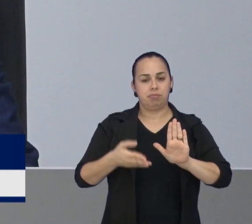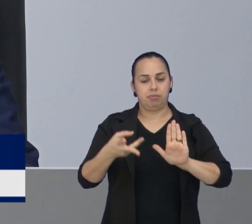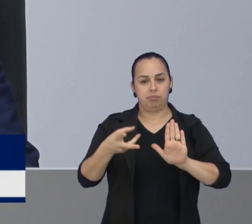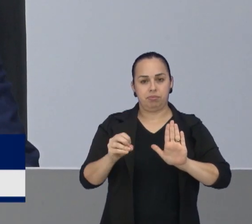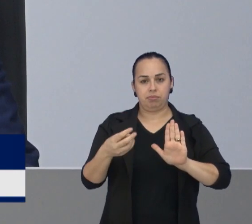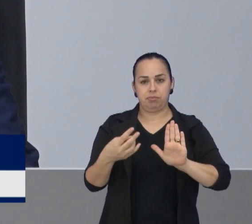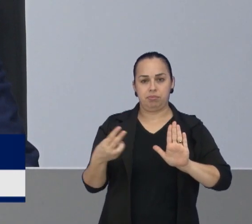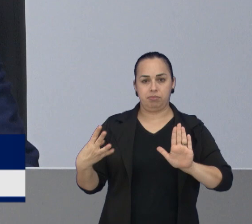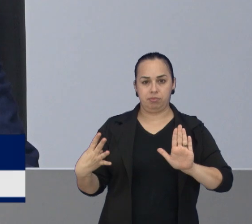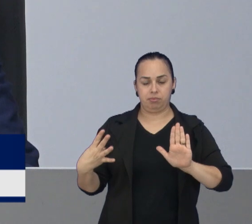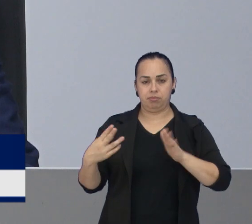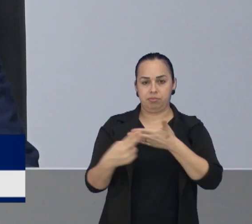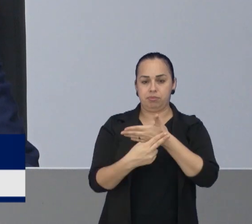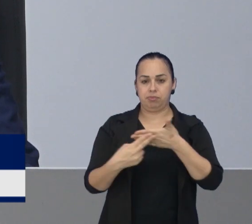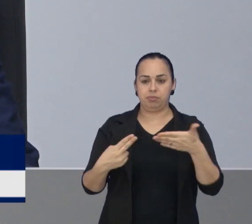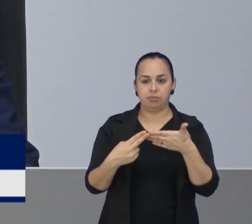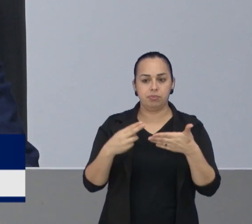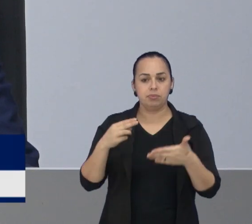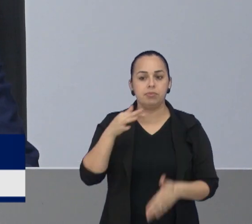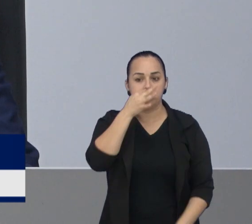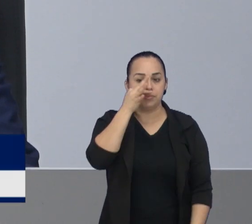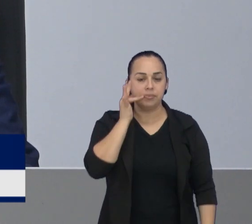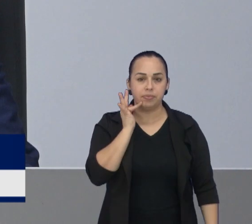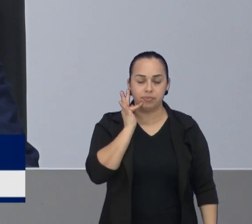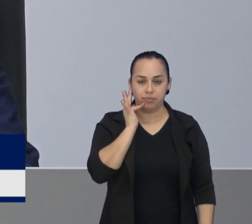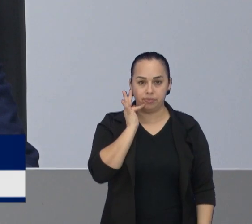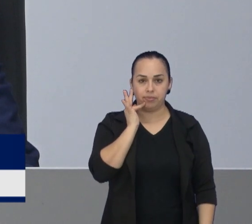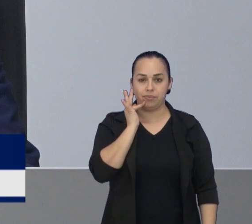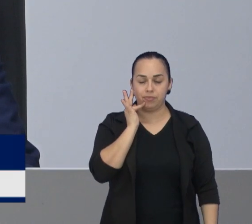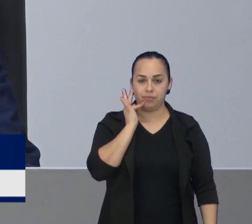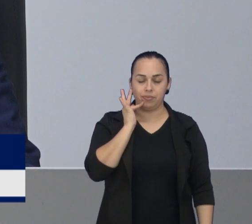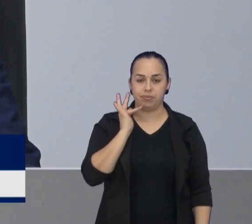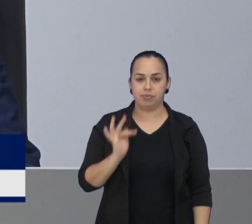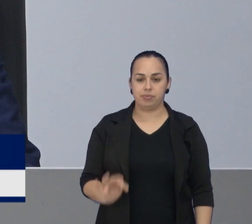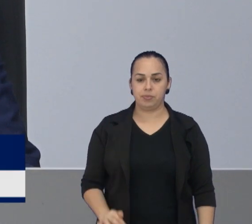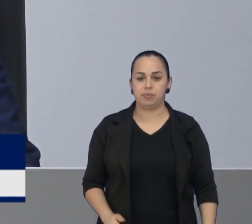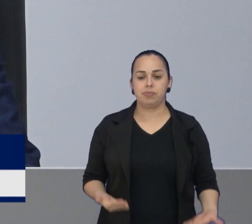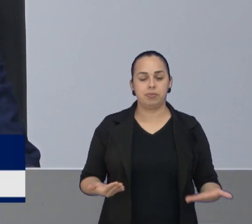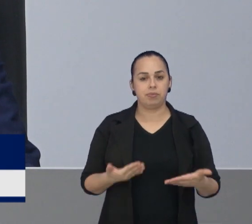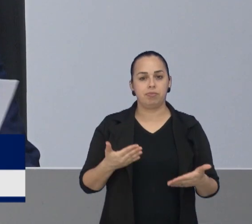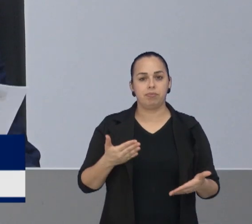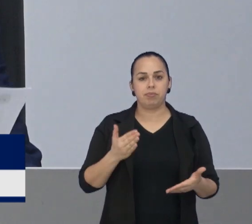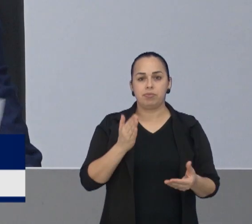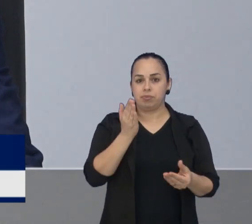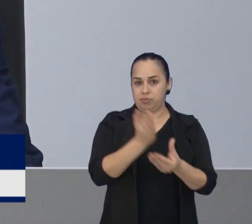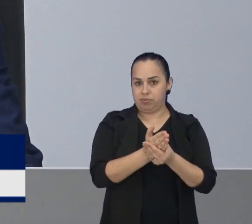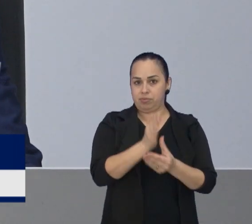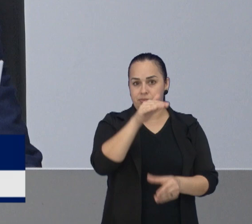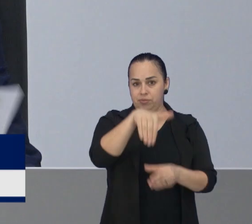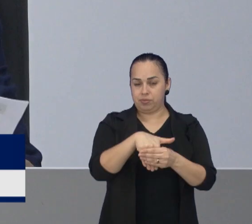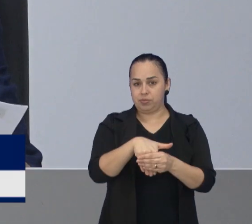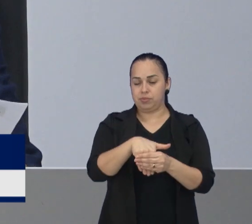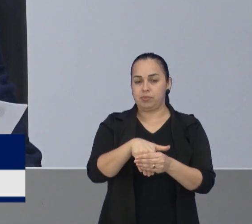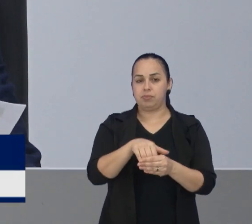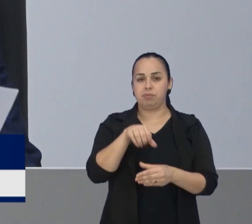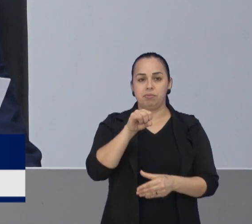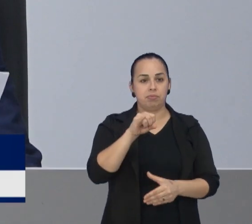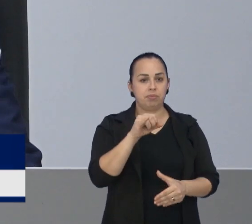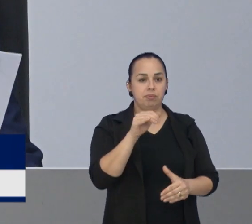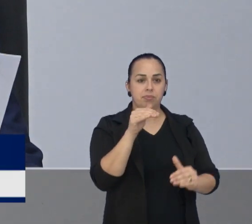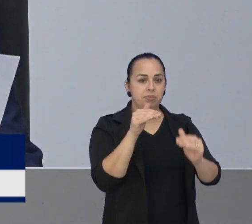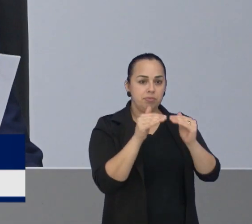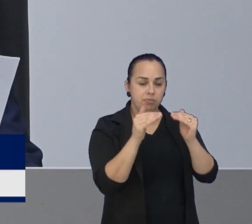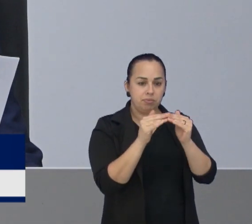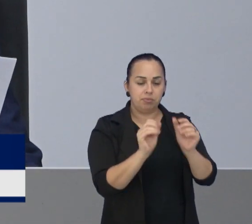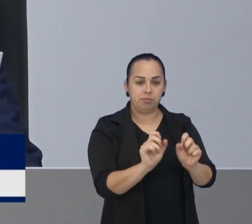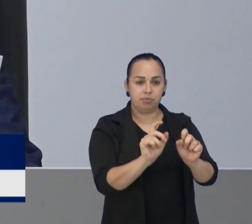55/2024, autoria do vereador Fabião Zagueiro. Em votação, o processo. Vereadores favoráveis permaneçam como